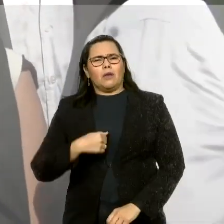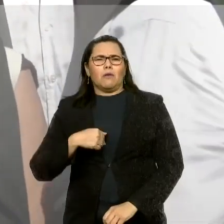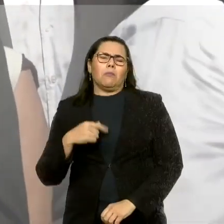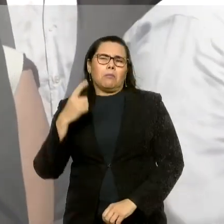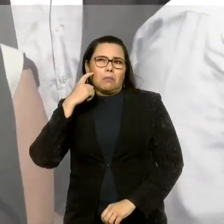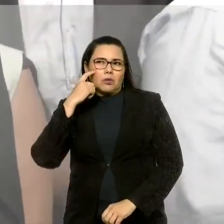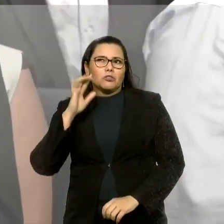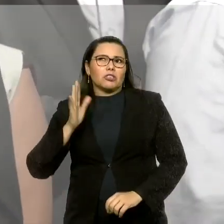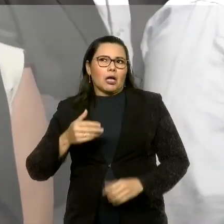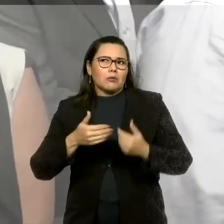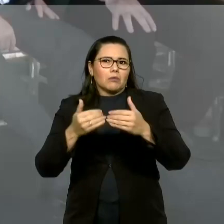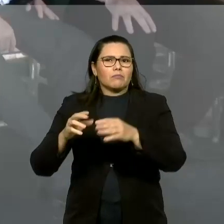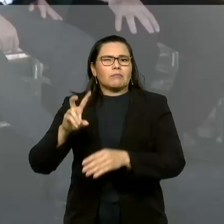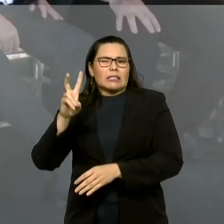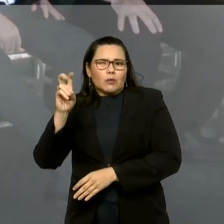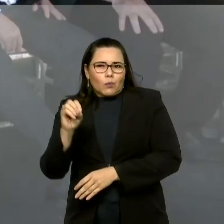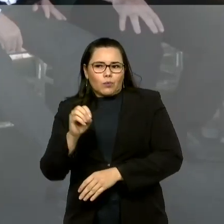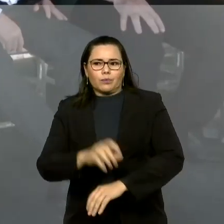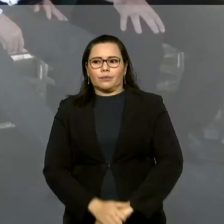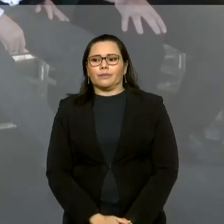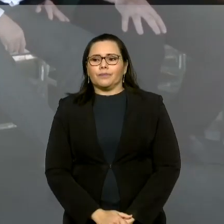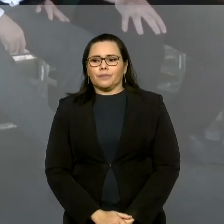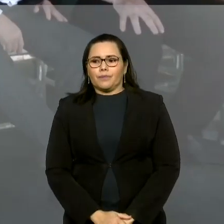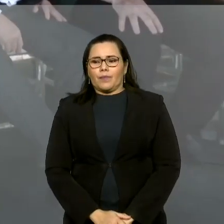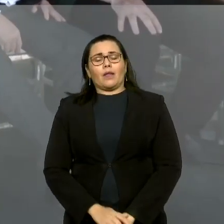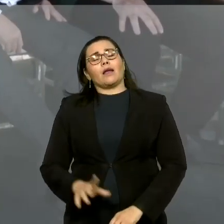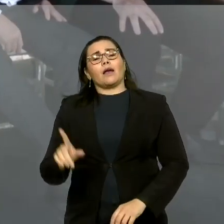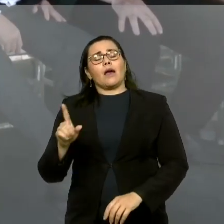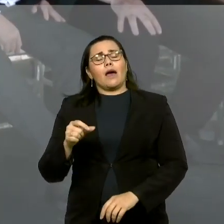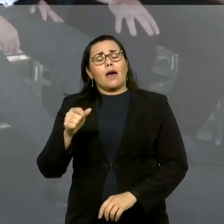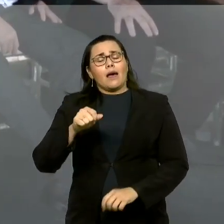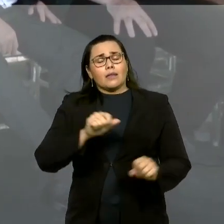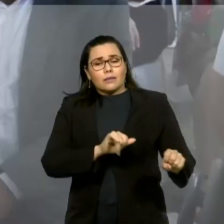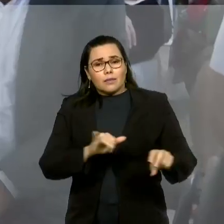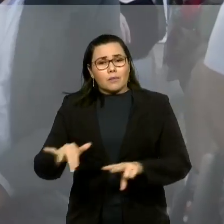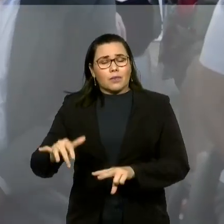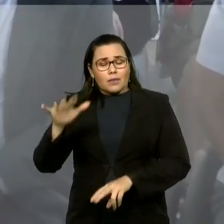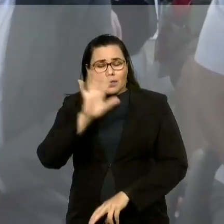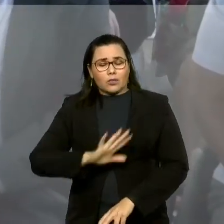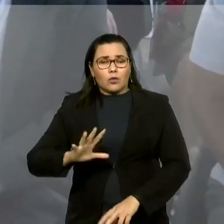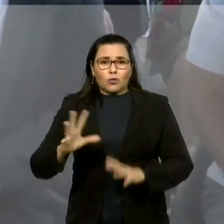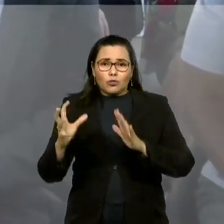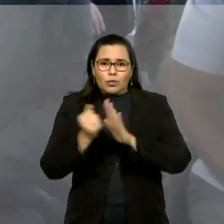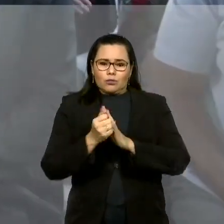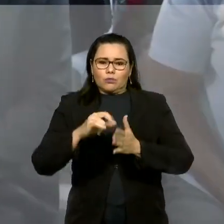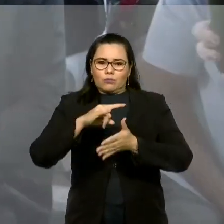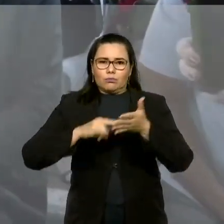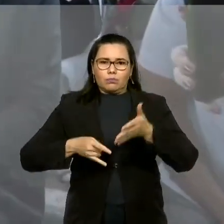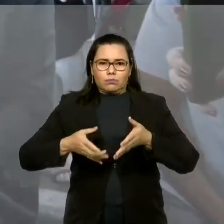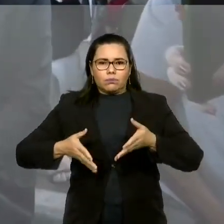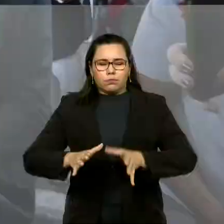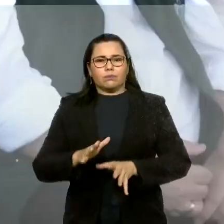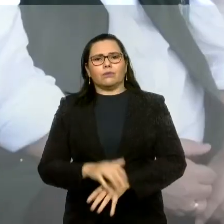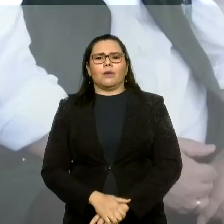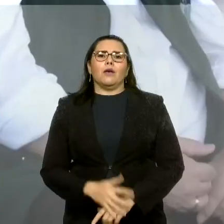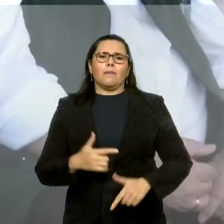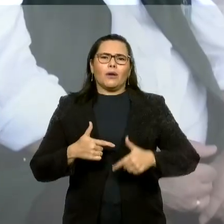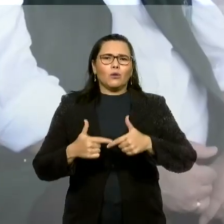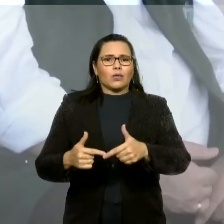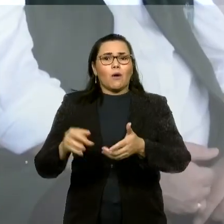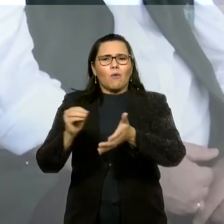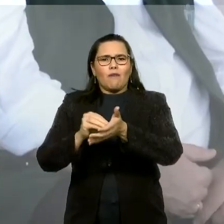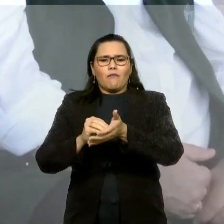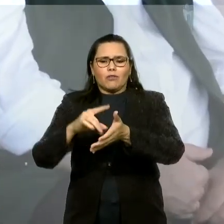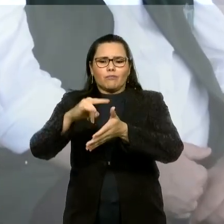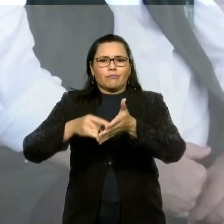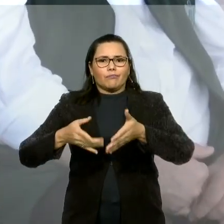a gente já inaugurou aí uns 50 a cerimônia marca a Semana Nacional de Registro Civil e a campanha de combate ao subregistro do Maranhão estado